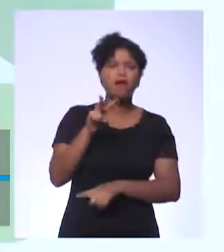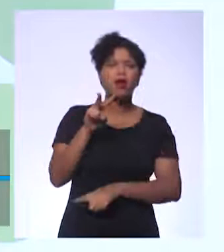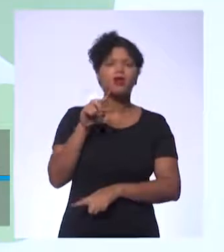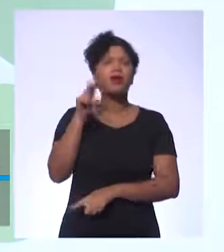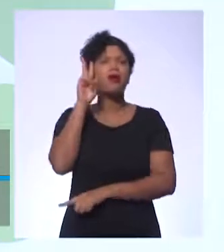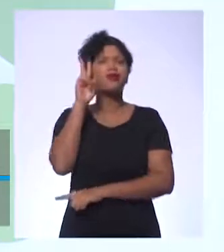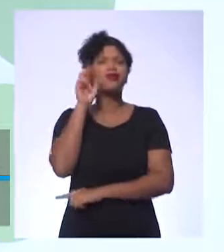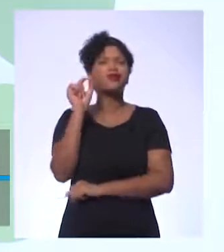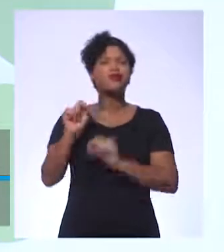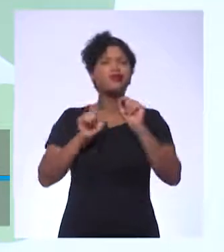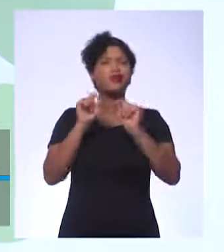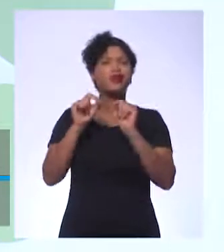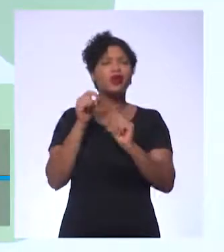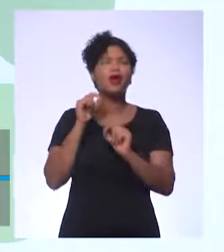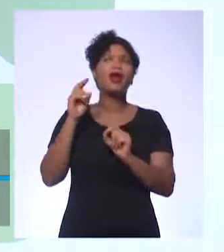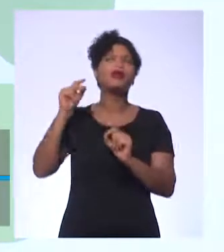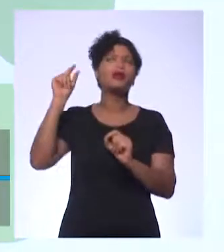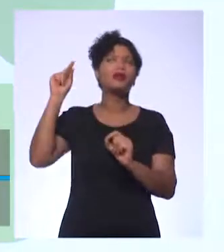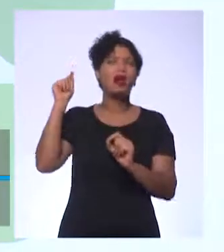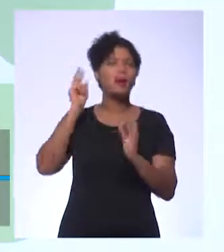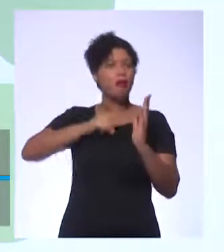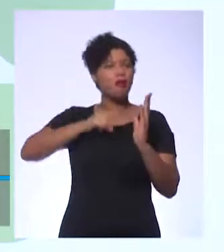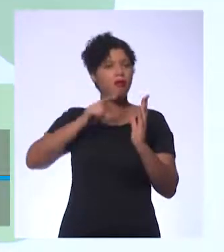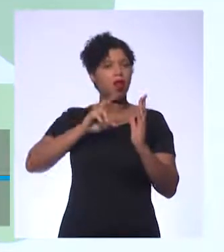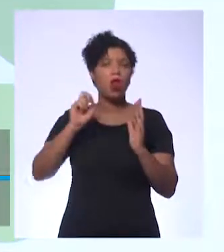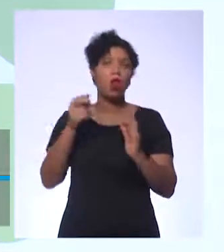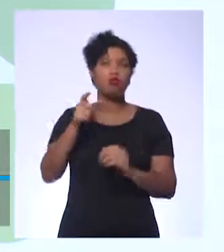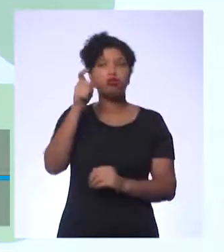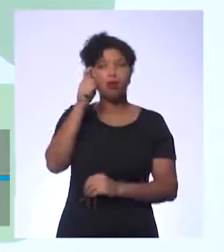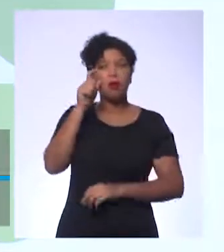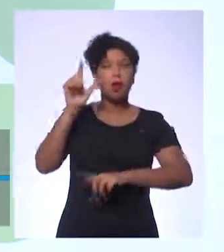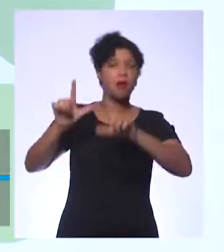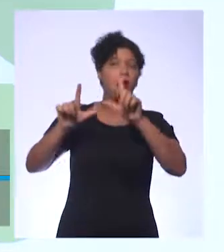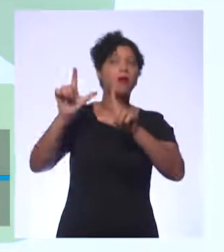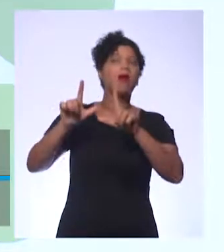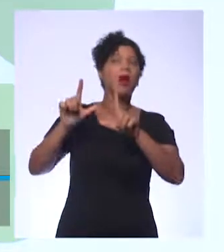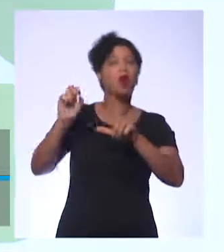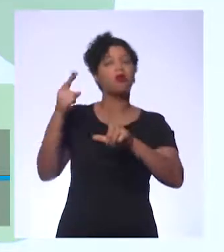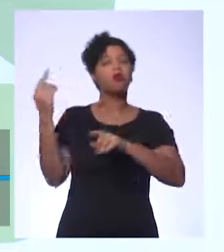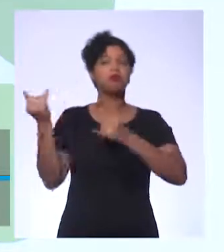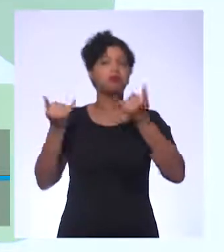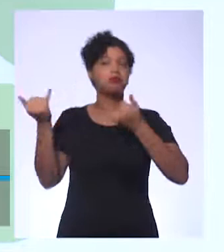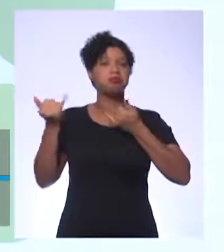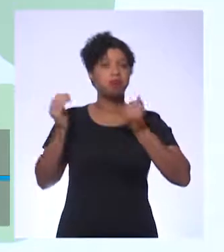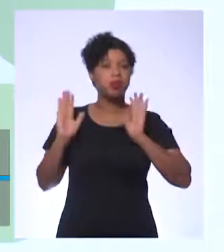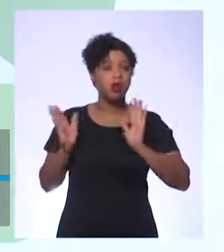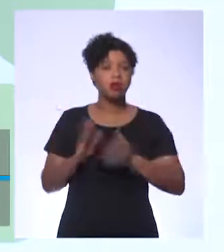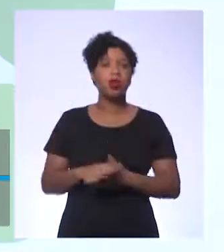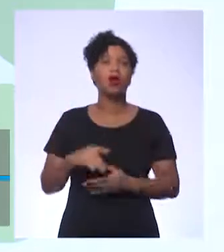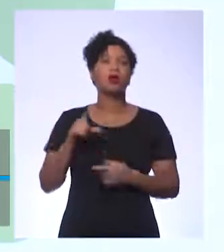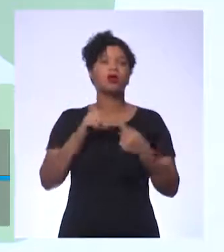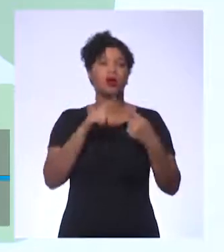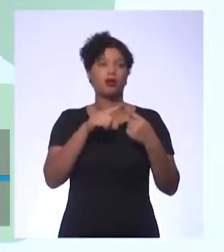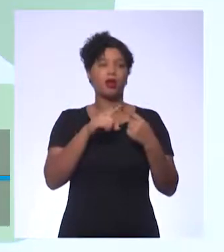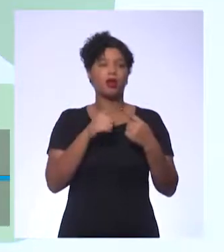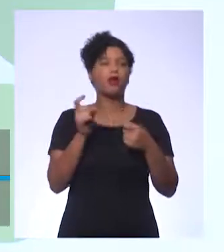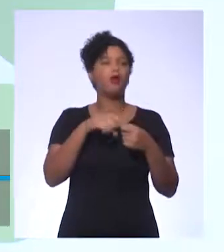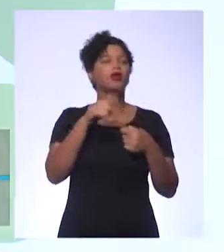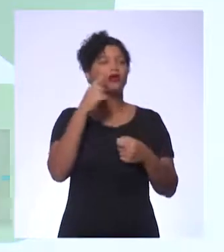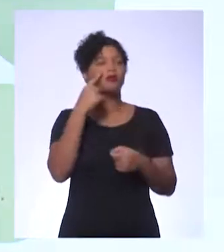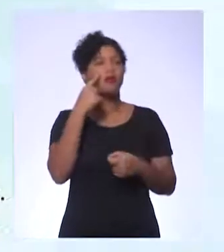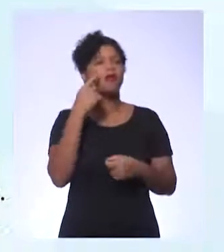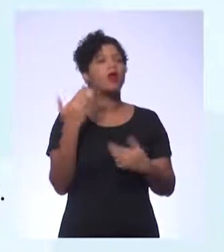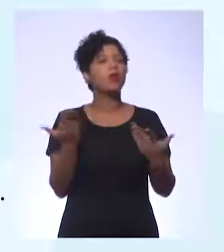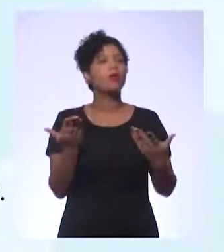você lembrar de algo que você leu, assistiu ou já ouviu falar, né? Então temos a imagem, se puder voltar na tela de